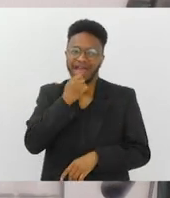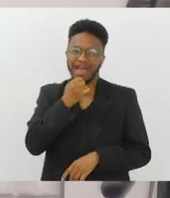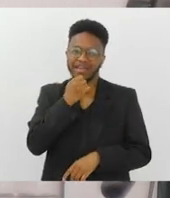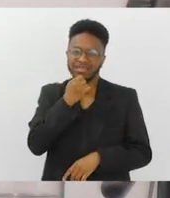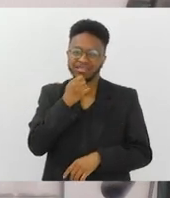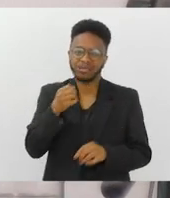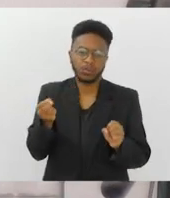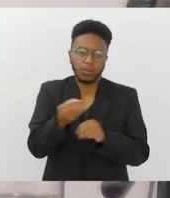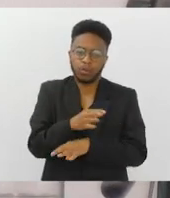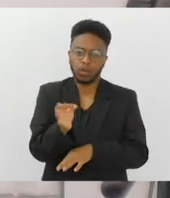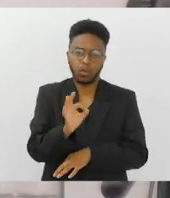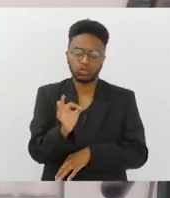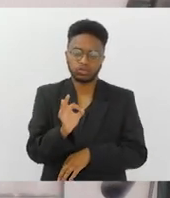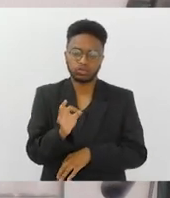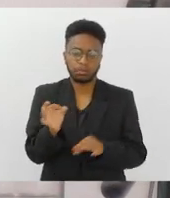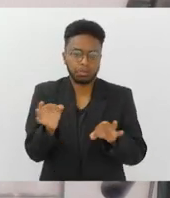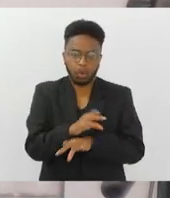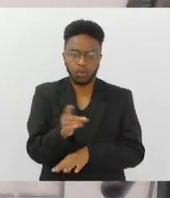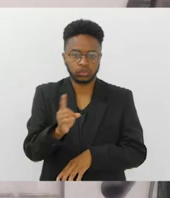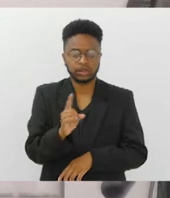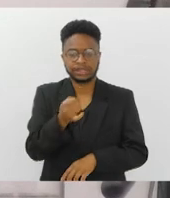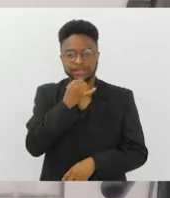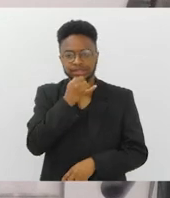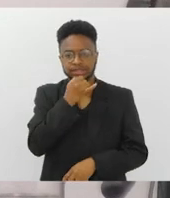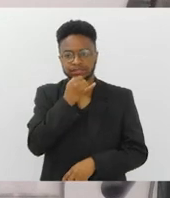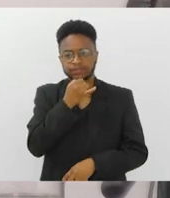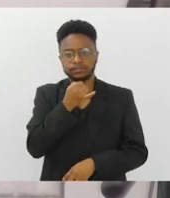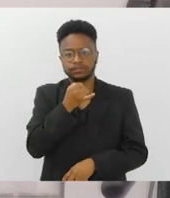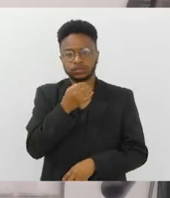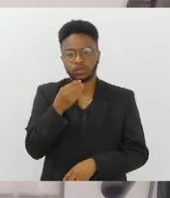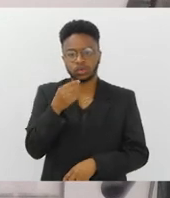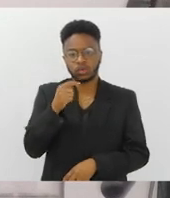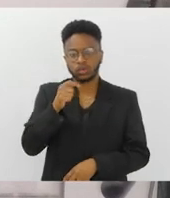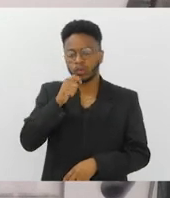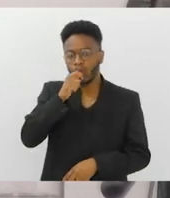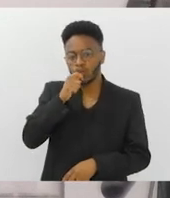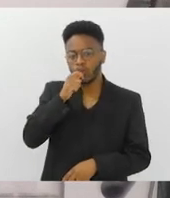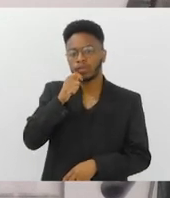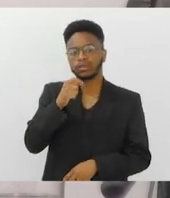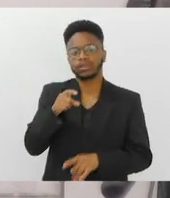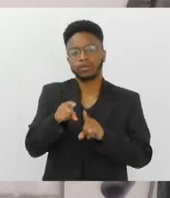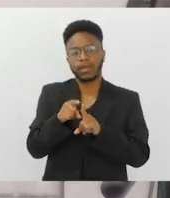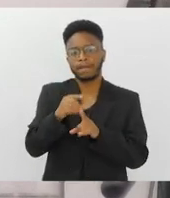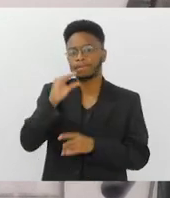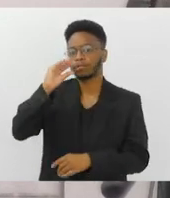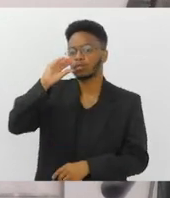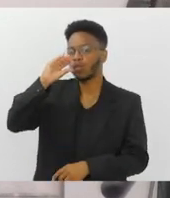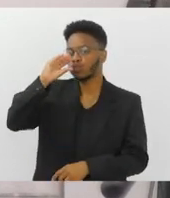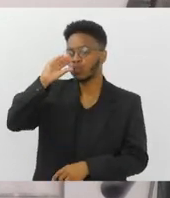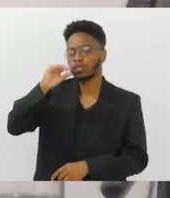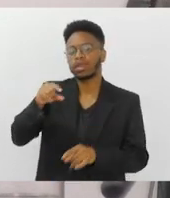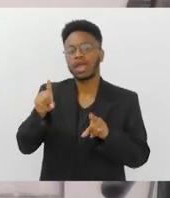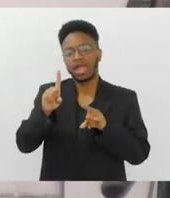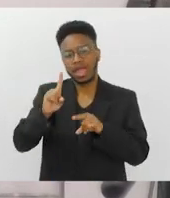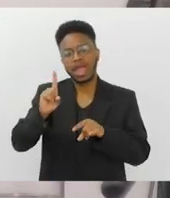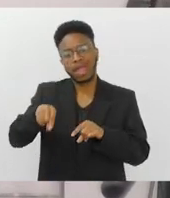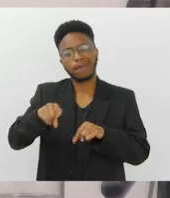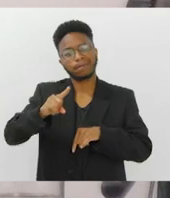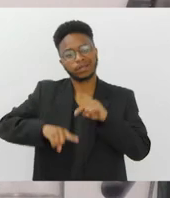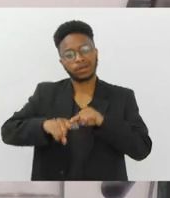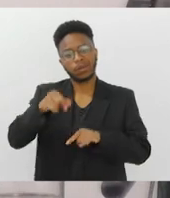reforçado. Então, por exemplo, a chupeta, a mamadeira, são alguns itens que a mãe